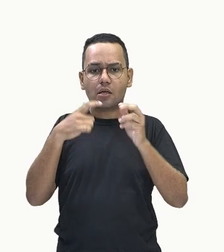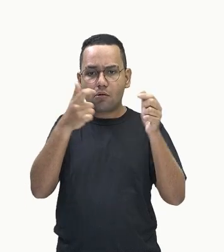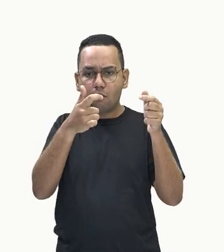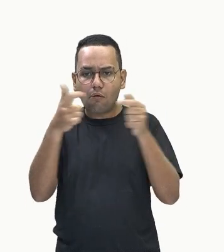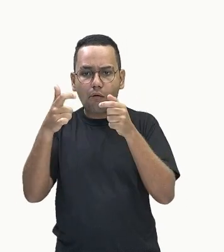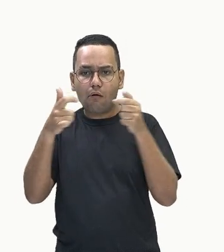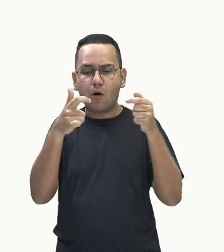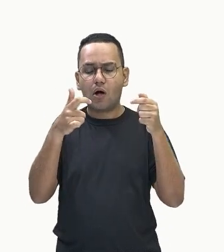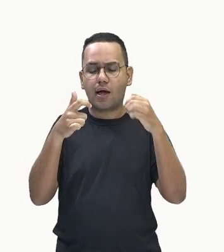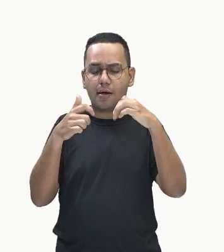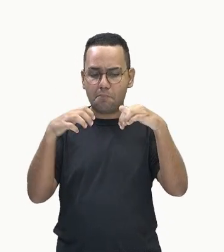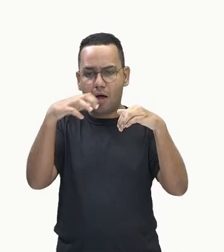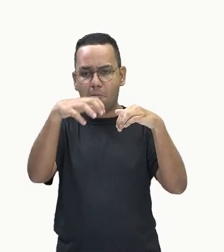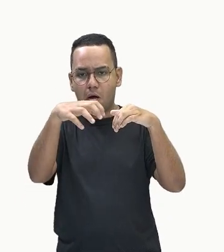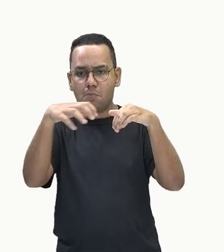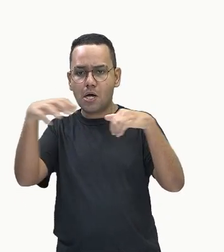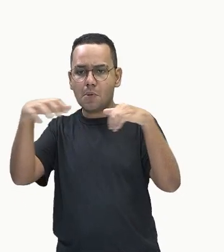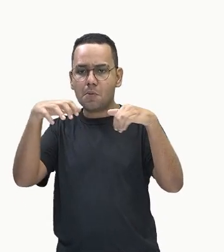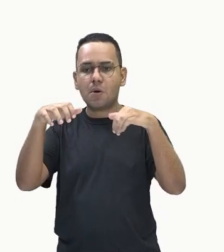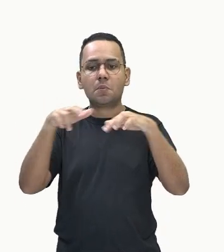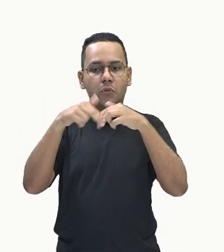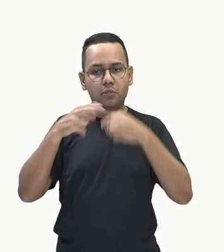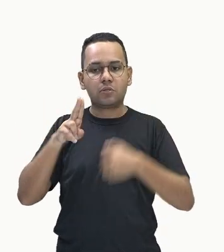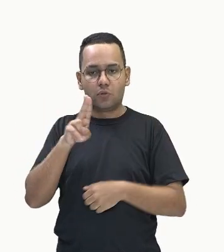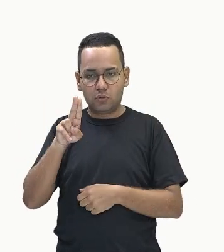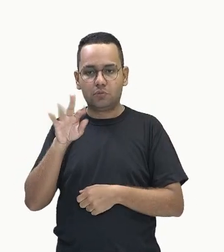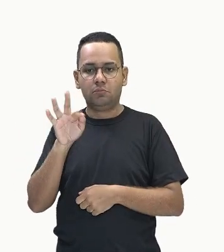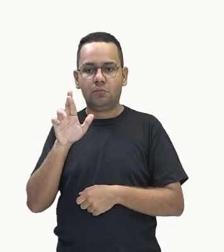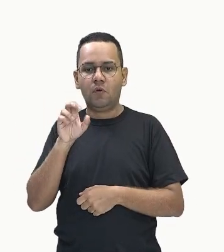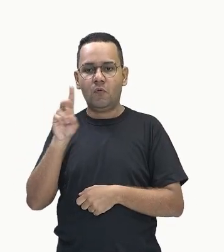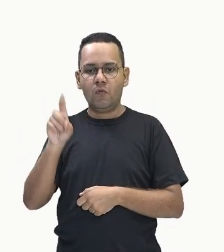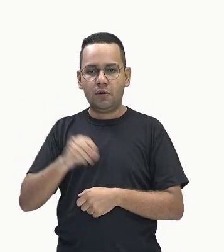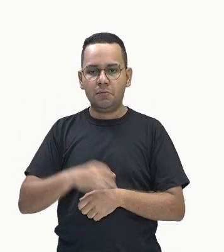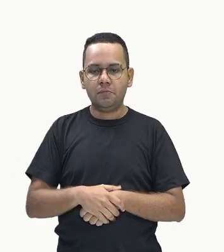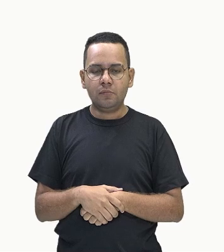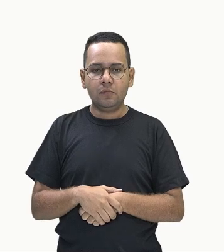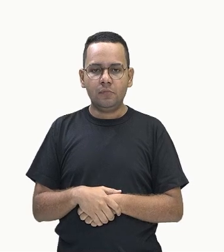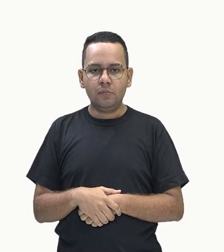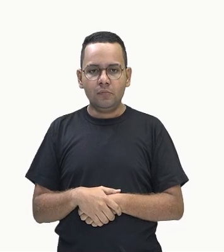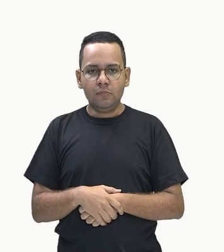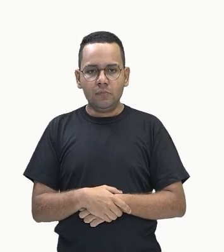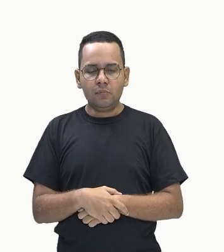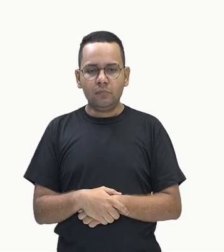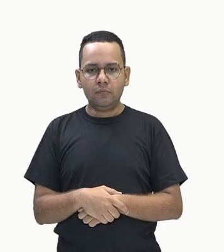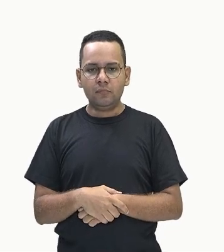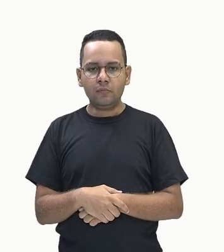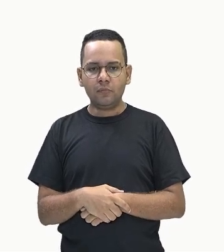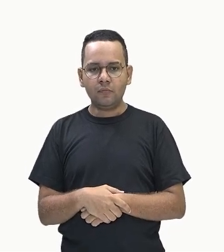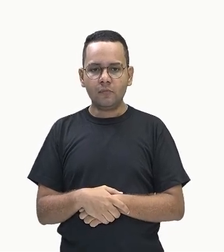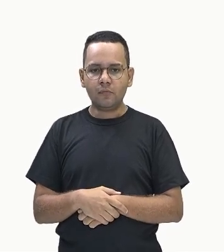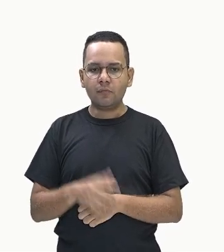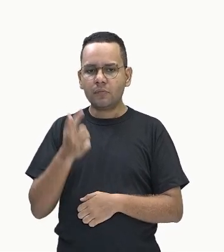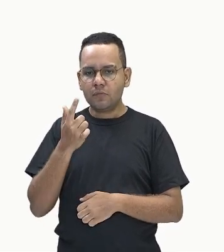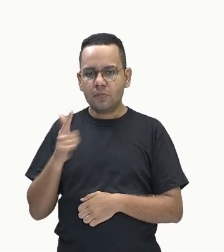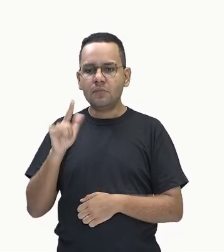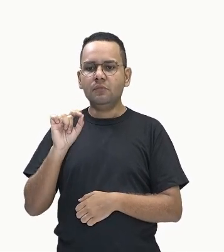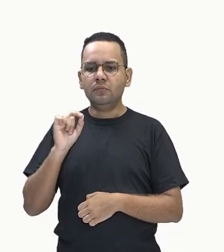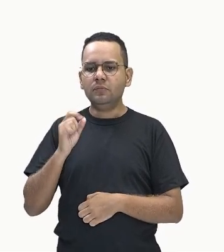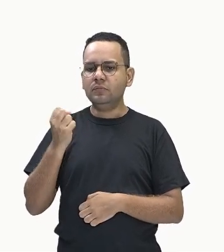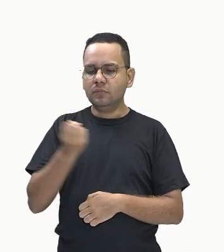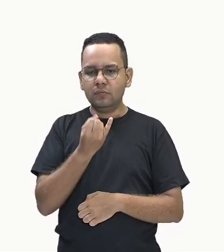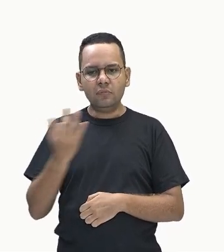ajuda a gente a entender por que ele recebe essa classificação, né, de tecido conjuntivo frouxo, e o outro que tem muito mais